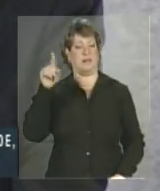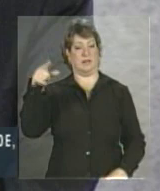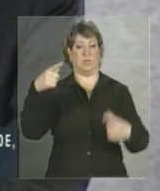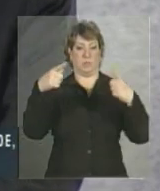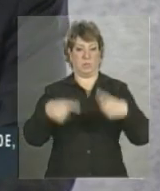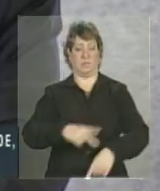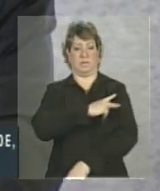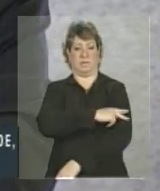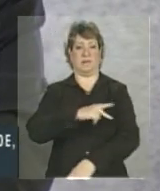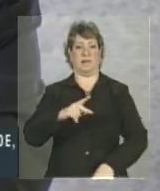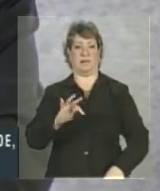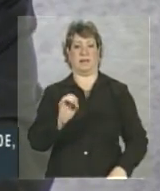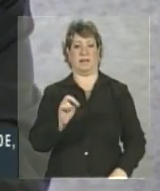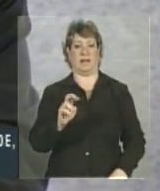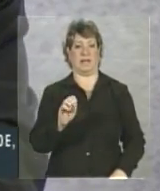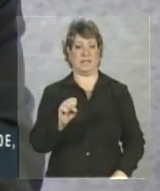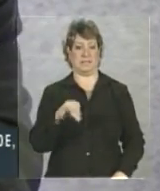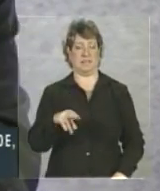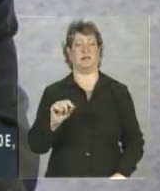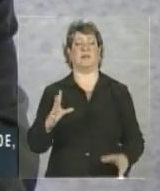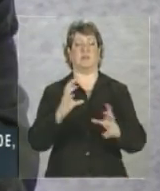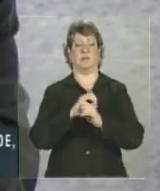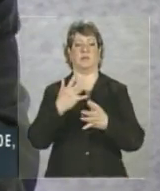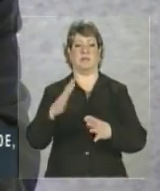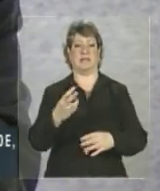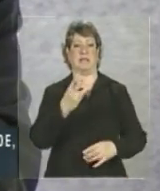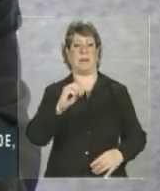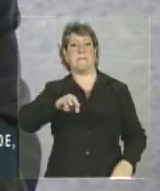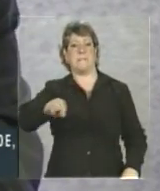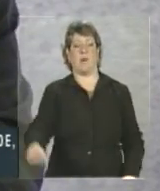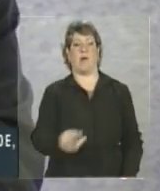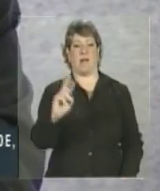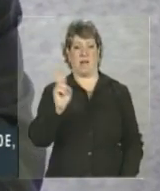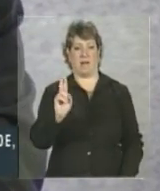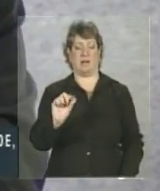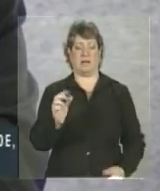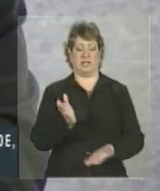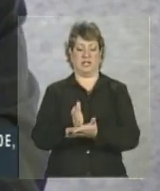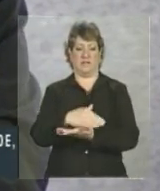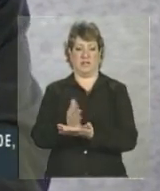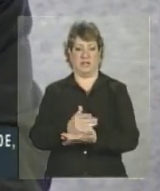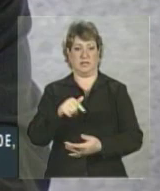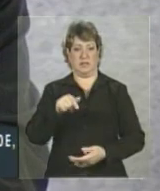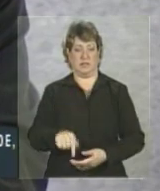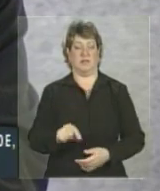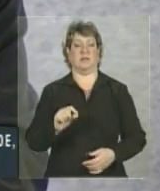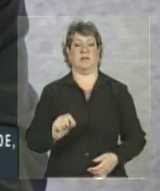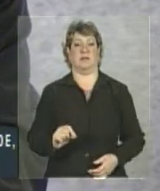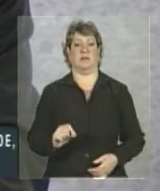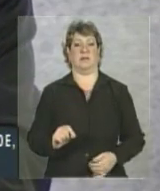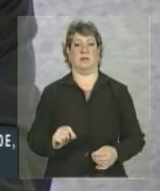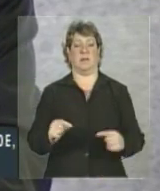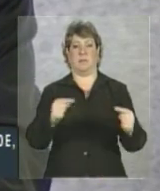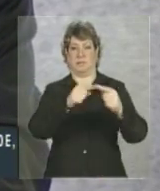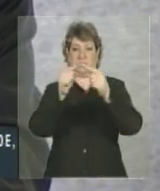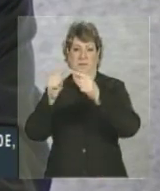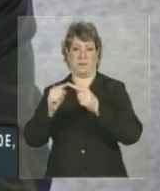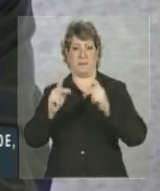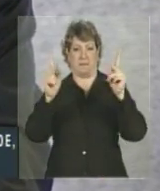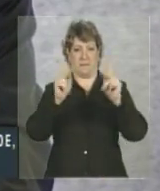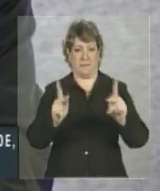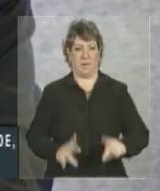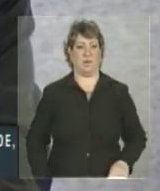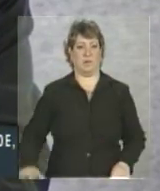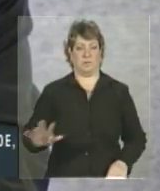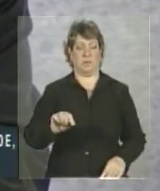em torno de 230 milhões de reais. Nós dividimos aqui de uma forma harmoniosa com o